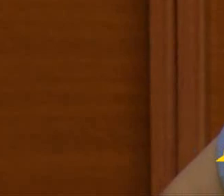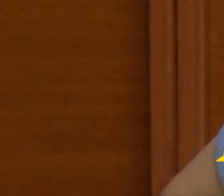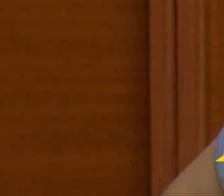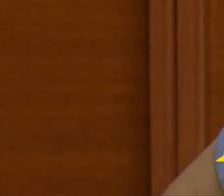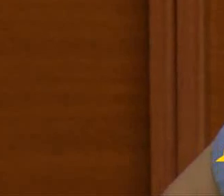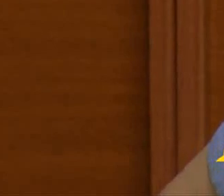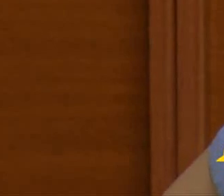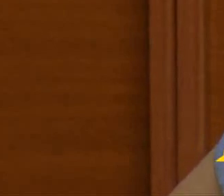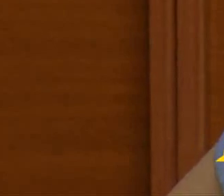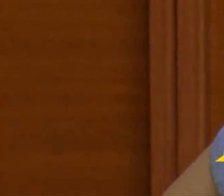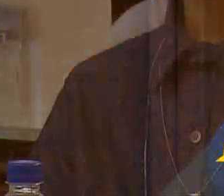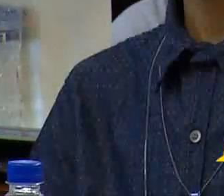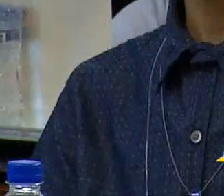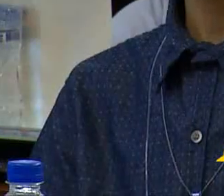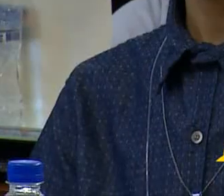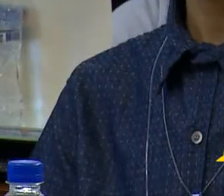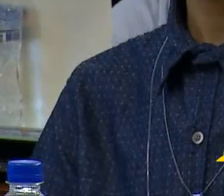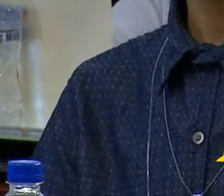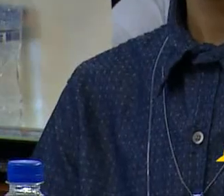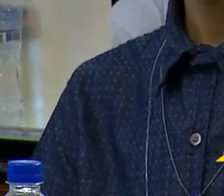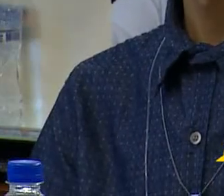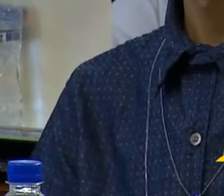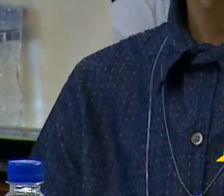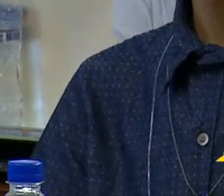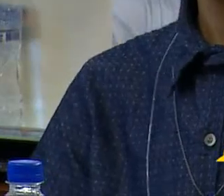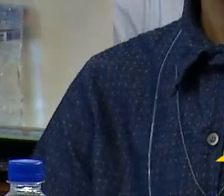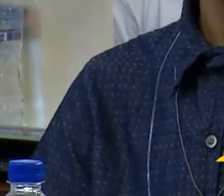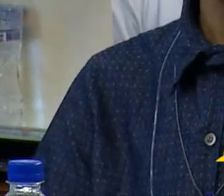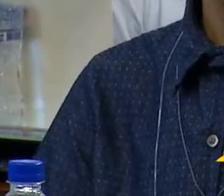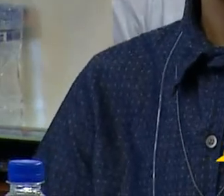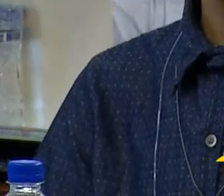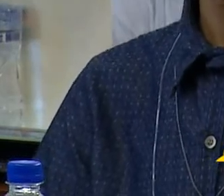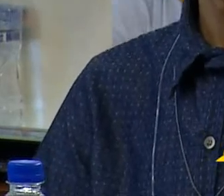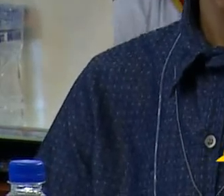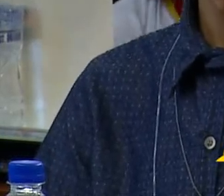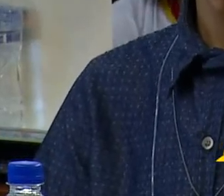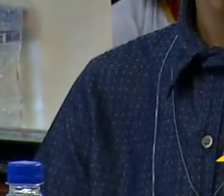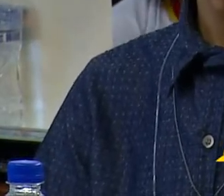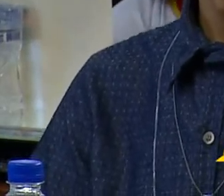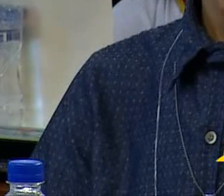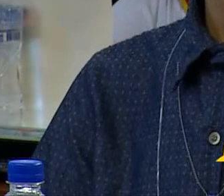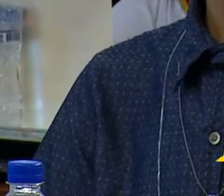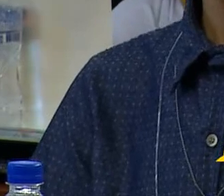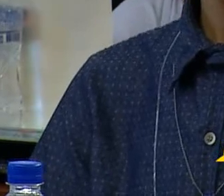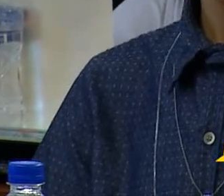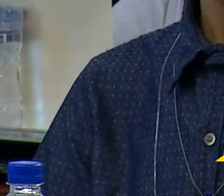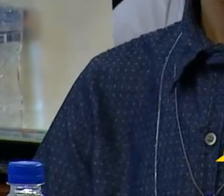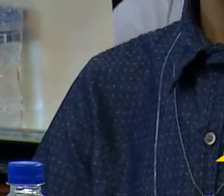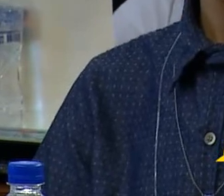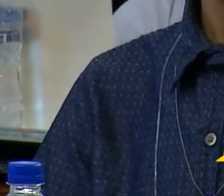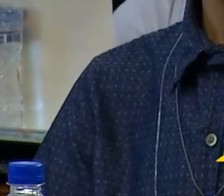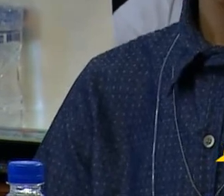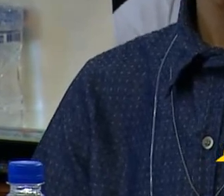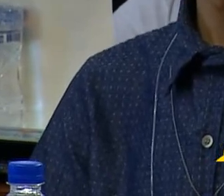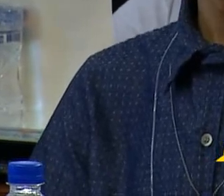foi, vai, vai, vai. Quem